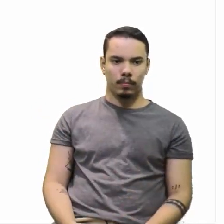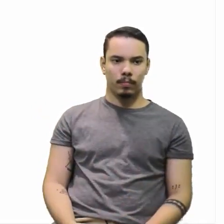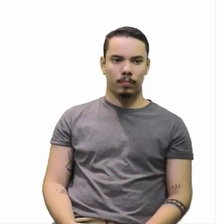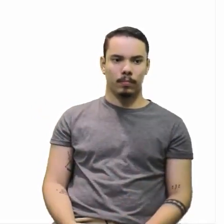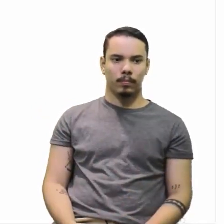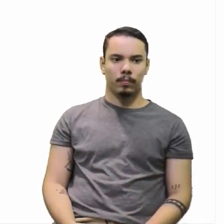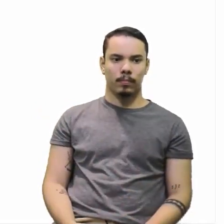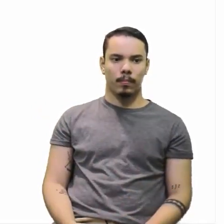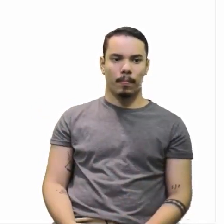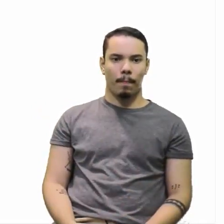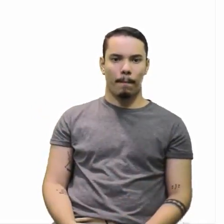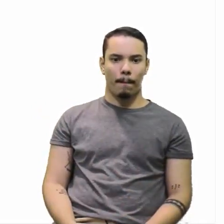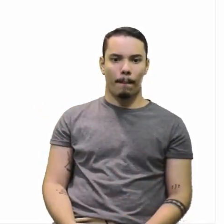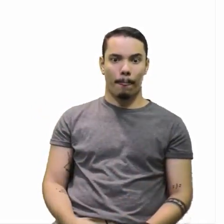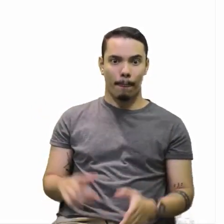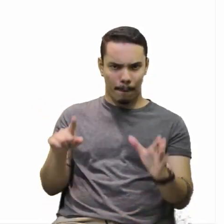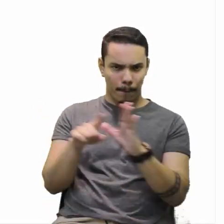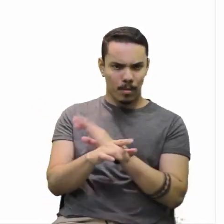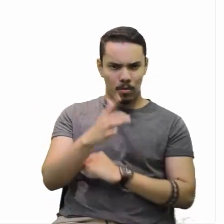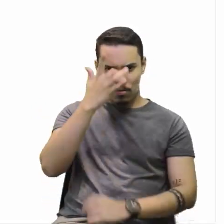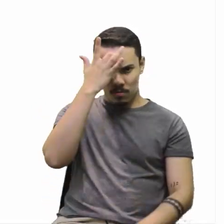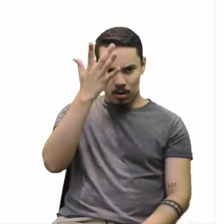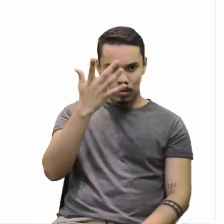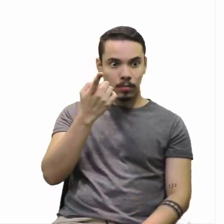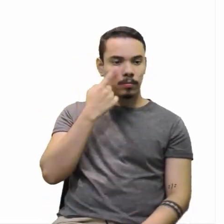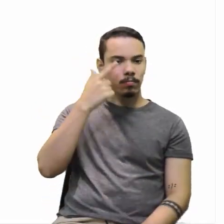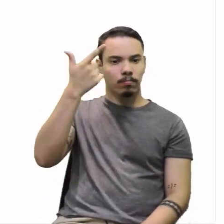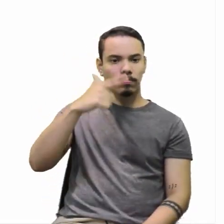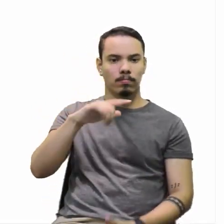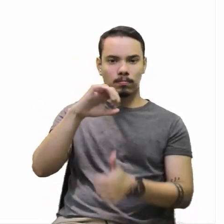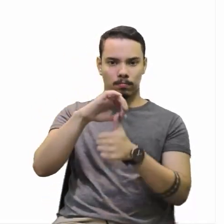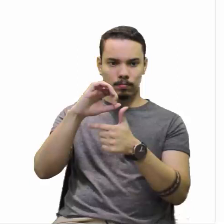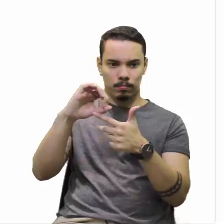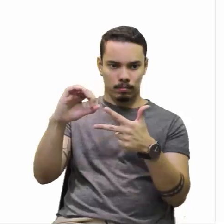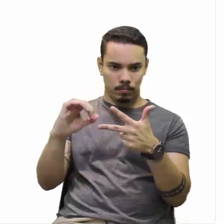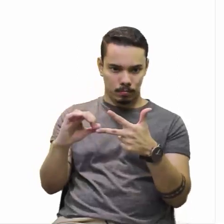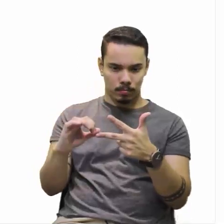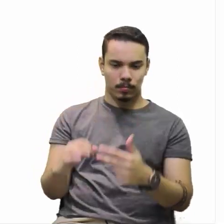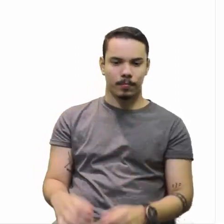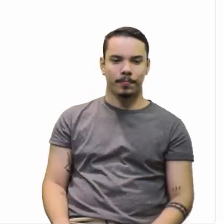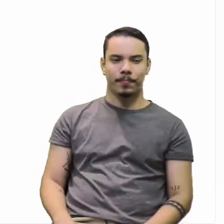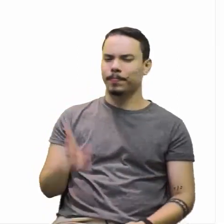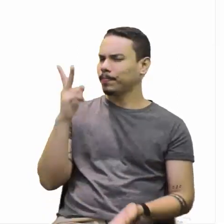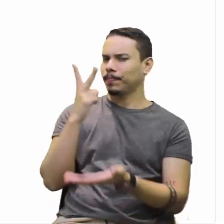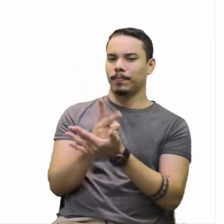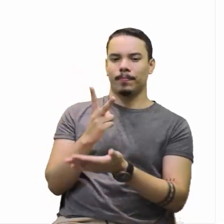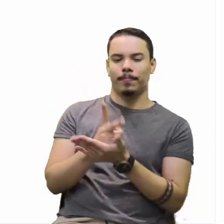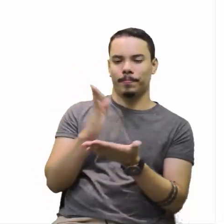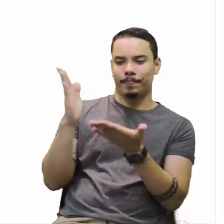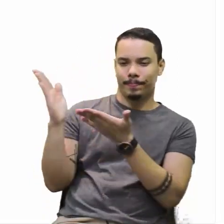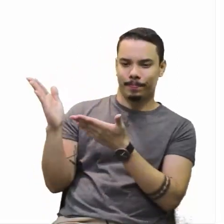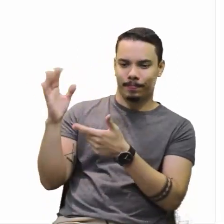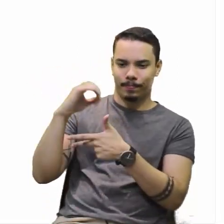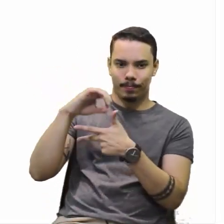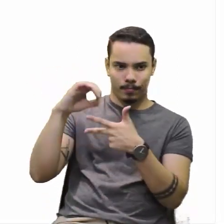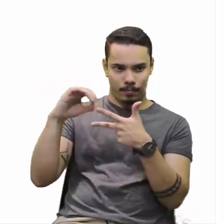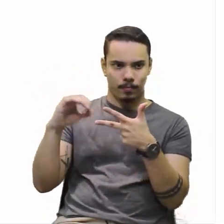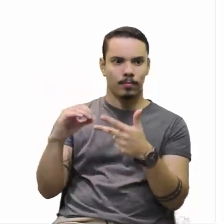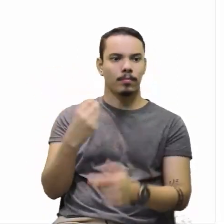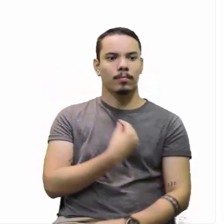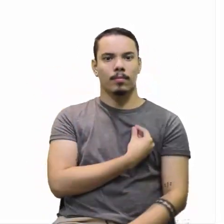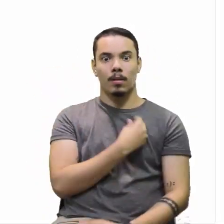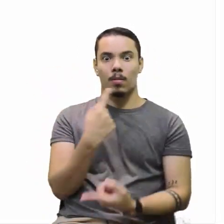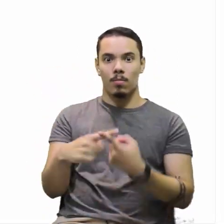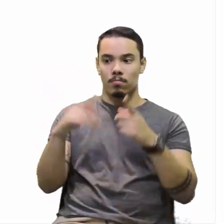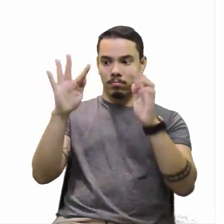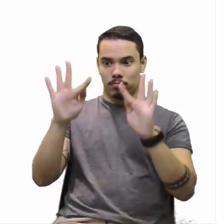Bom, questão fácil, vamos para a nossa questão de Enem? Estamos sempre aí, se liga no Enem, né? É no final do